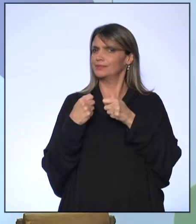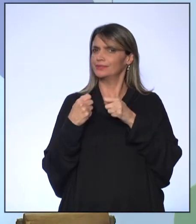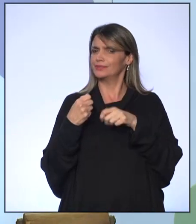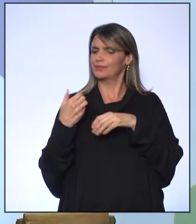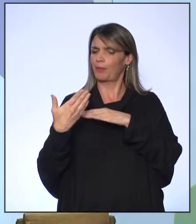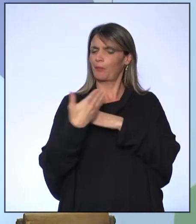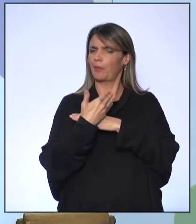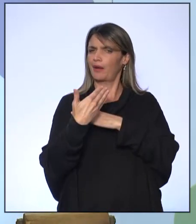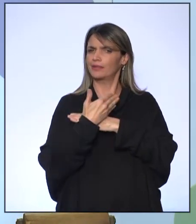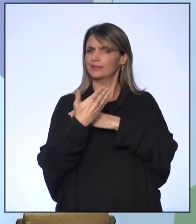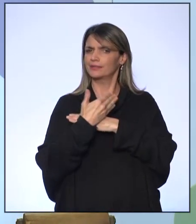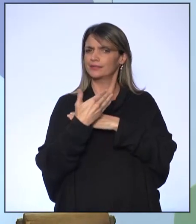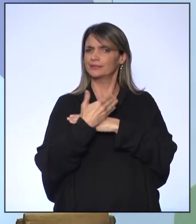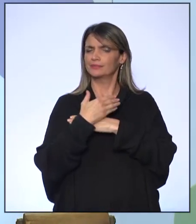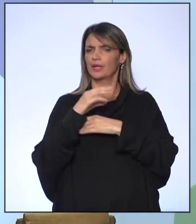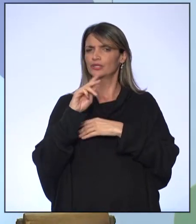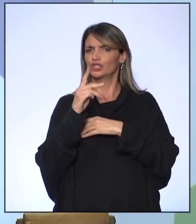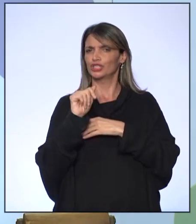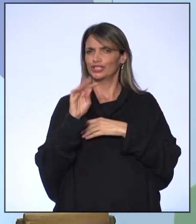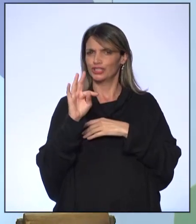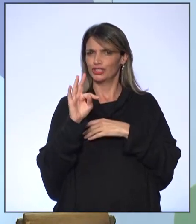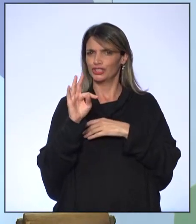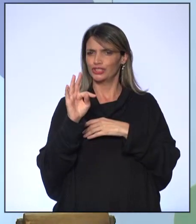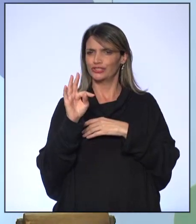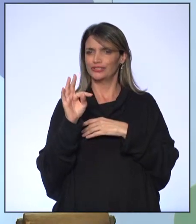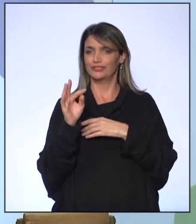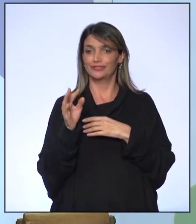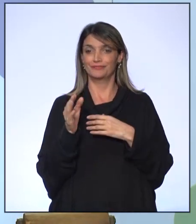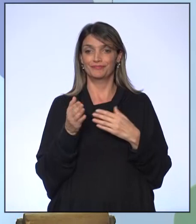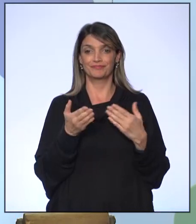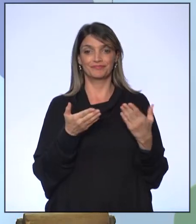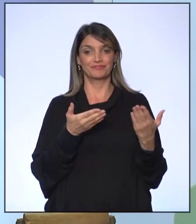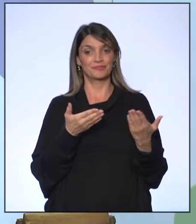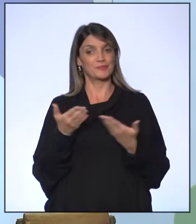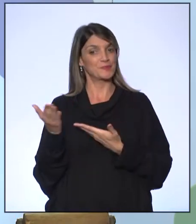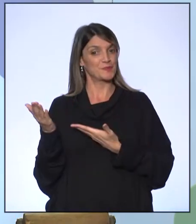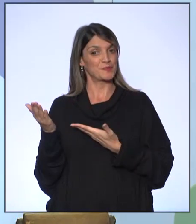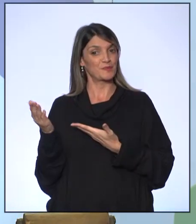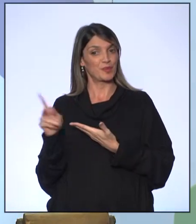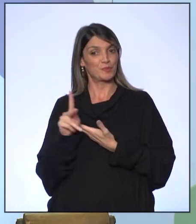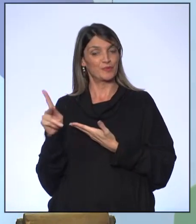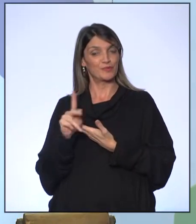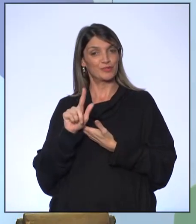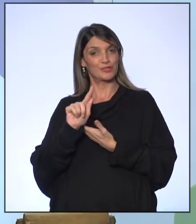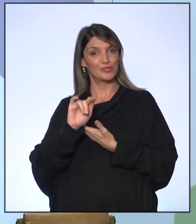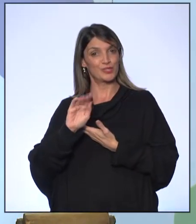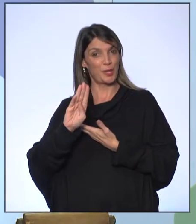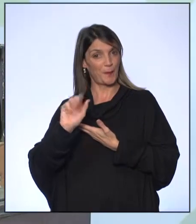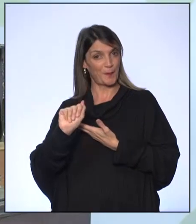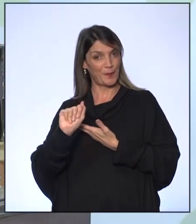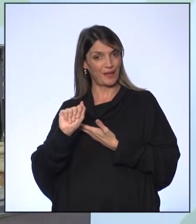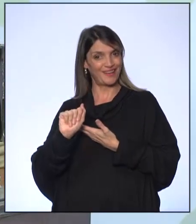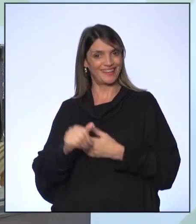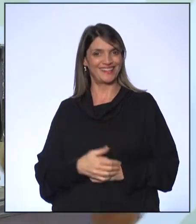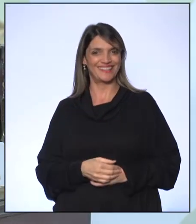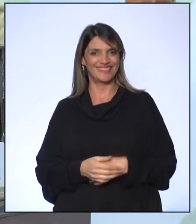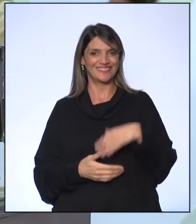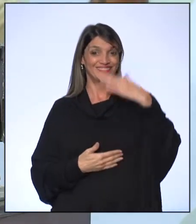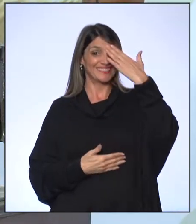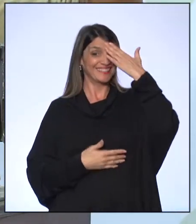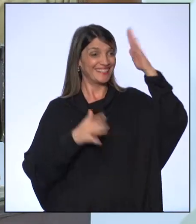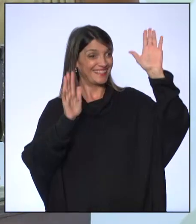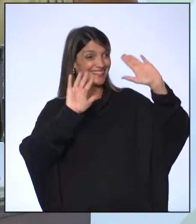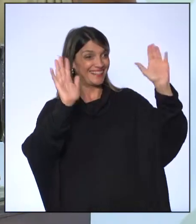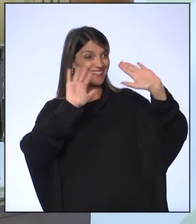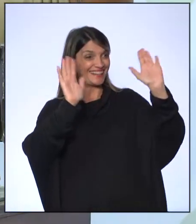chat. E falando de chat, olha quem está aqui para ajudar nessa aula de hoje, o professor Giba. Seja muito bem-vindo, professor. Obrigado, hein, Fábio. Ô,